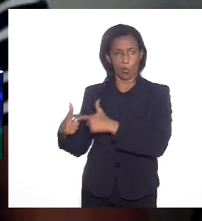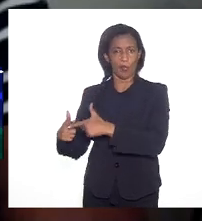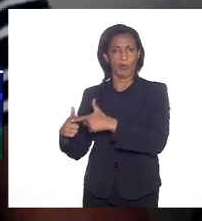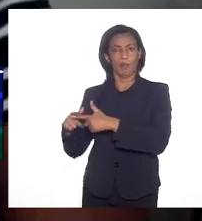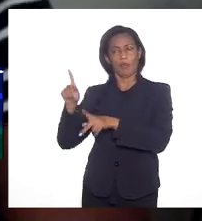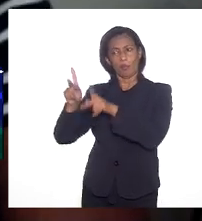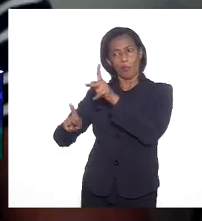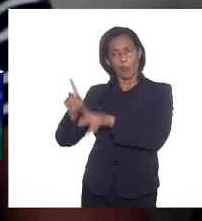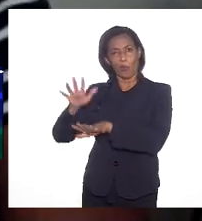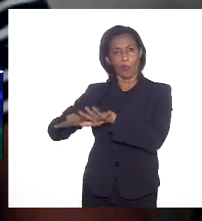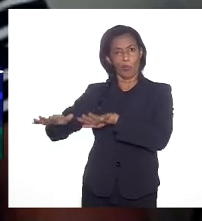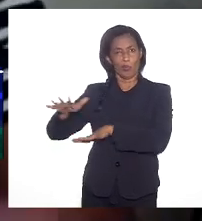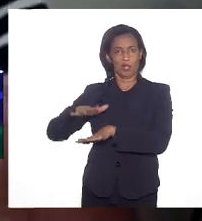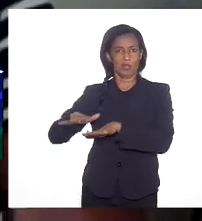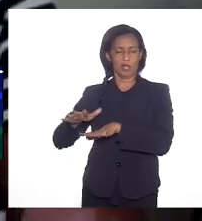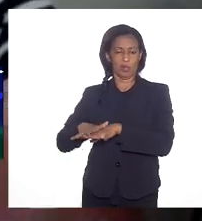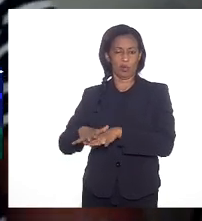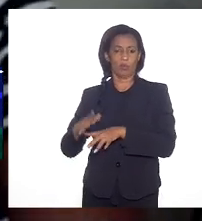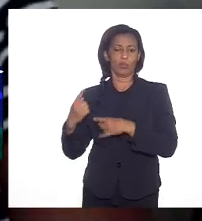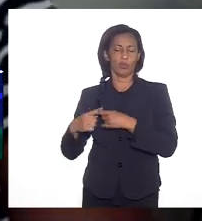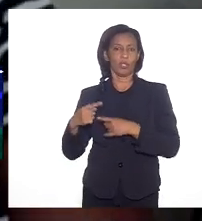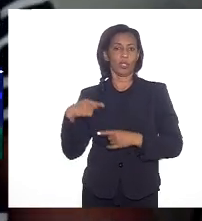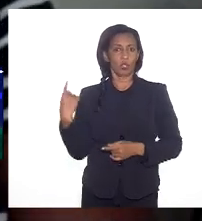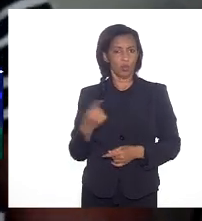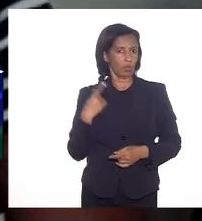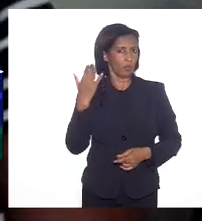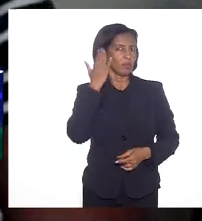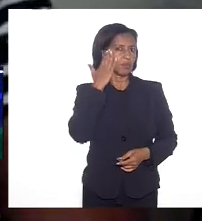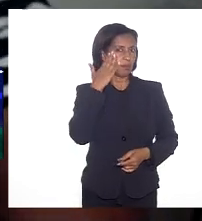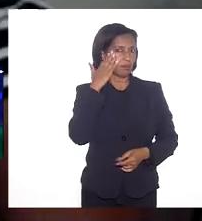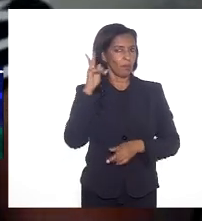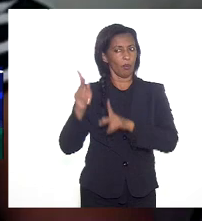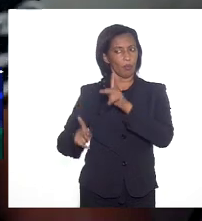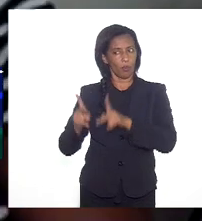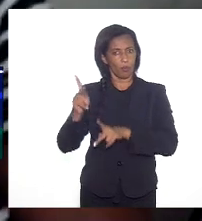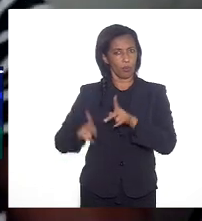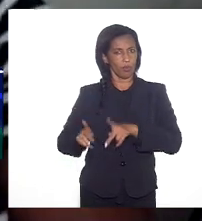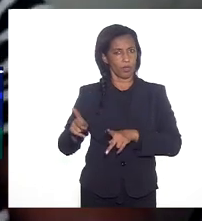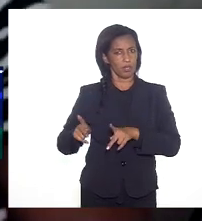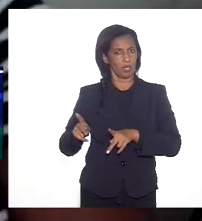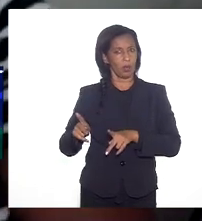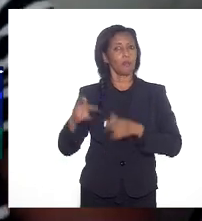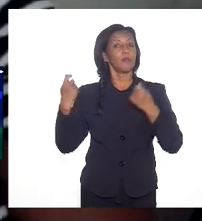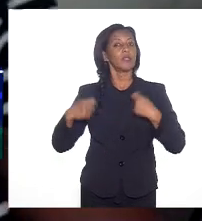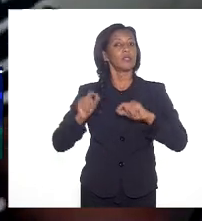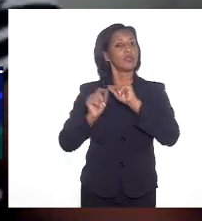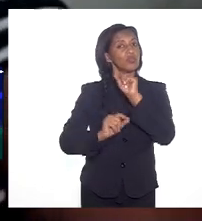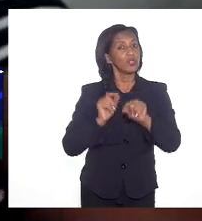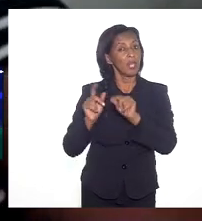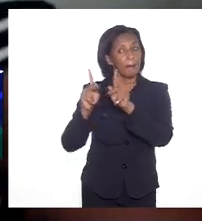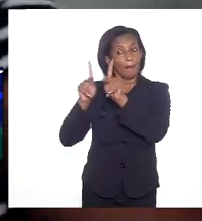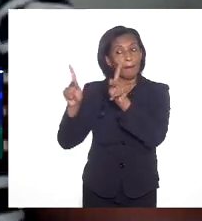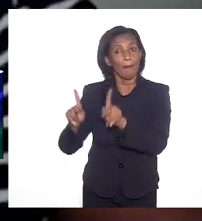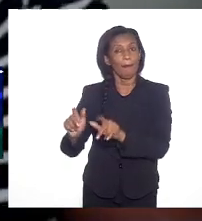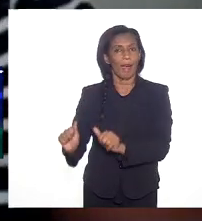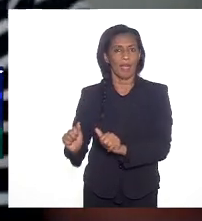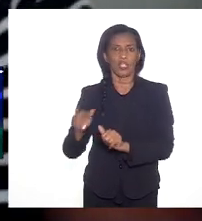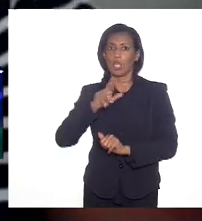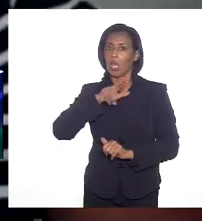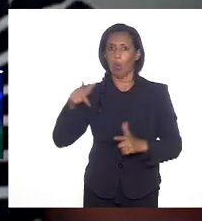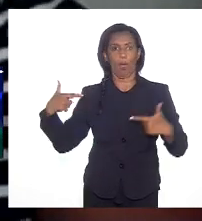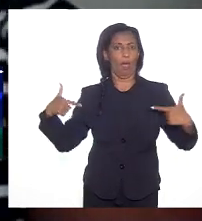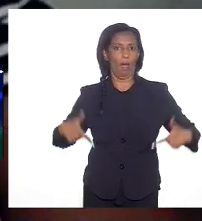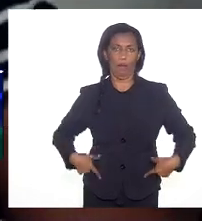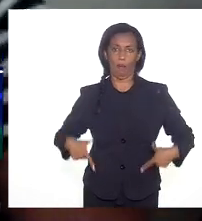população, porque nós sabemos que a população do Rio de Janeiro, ela precisa muito de paz, mas não é de arma, a